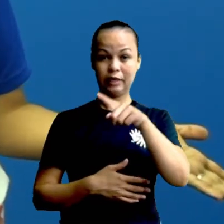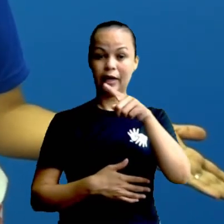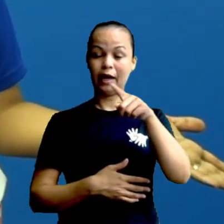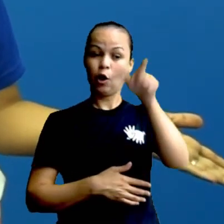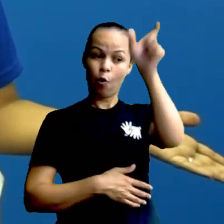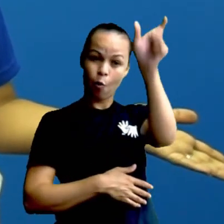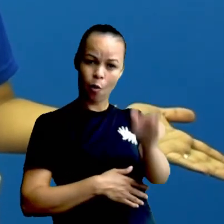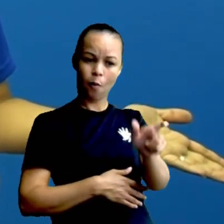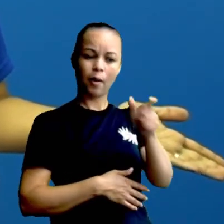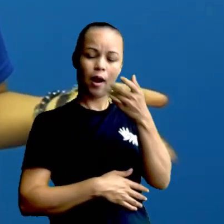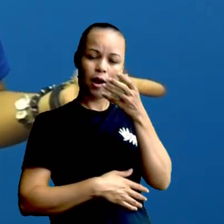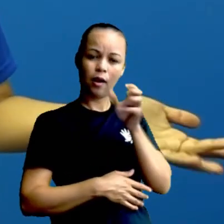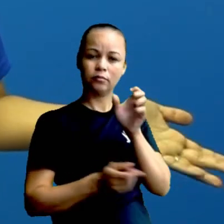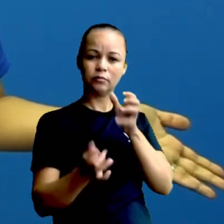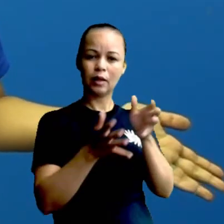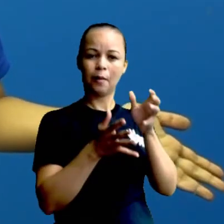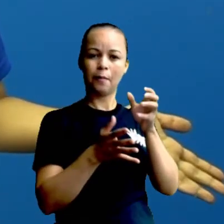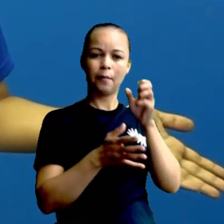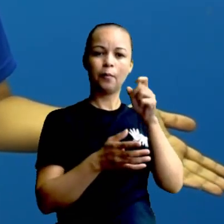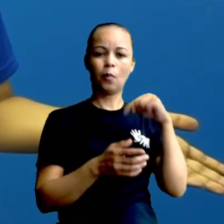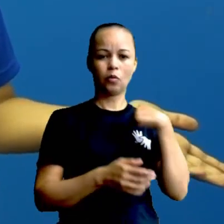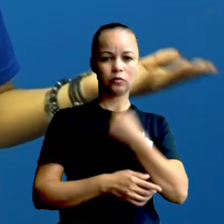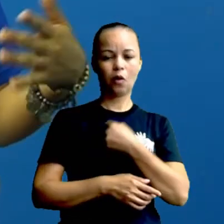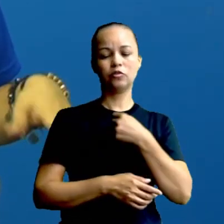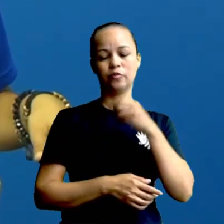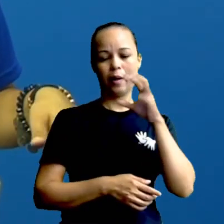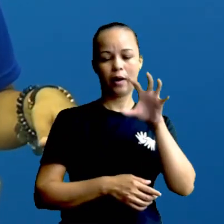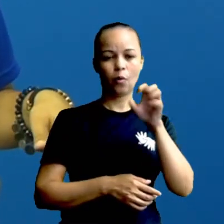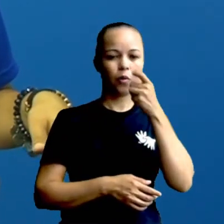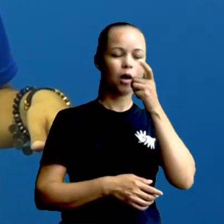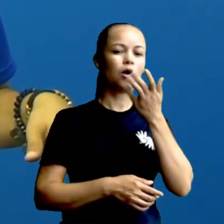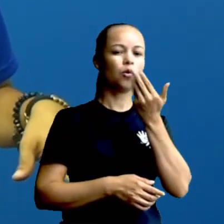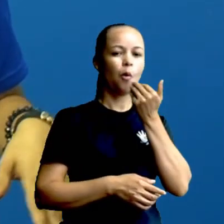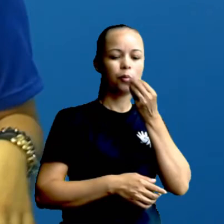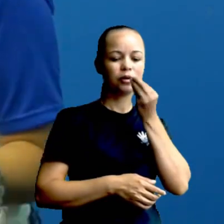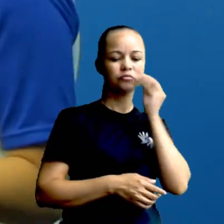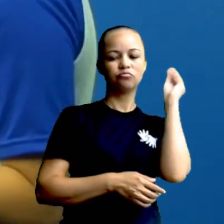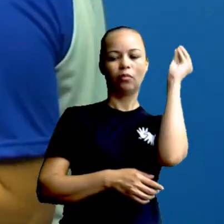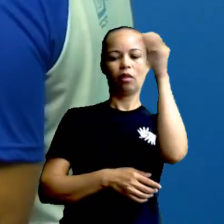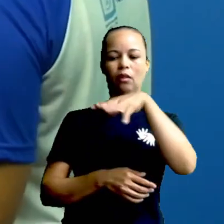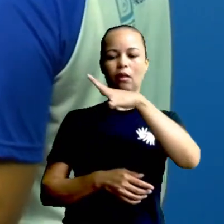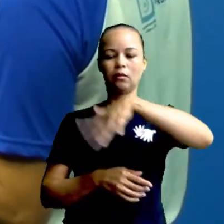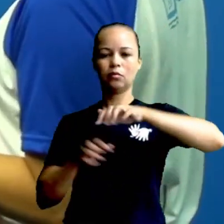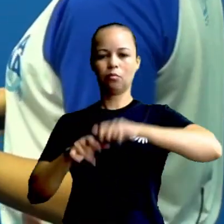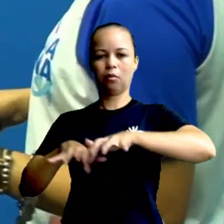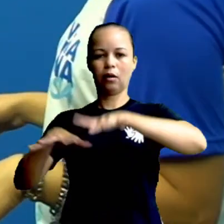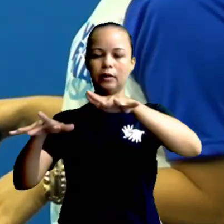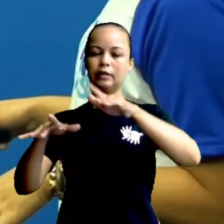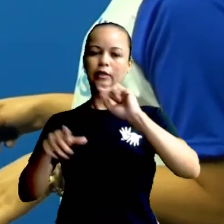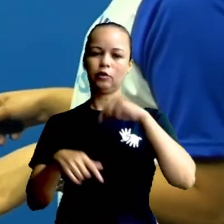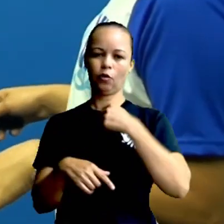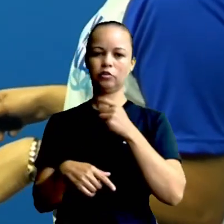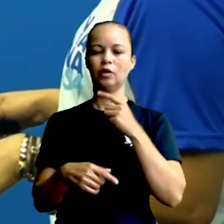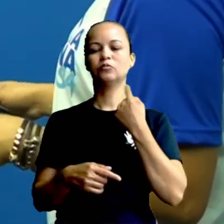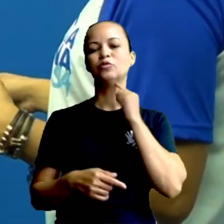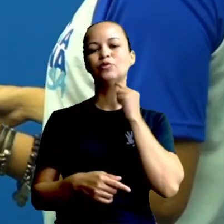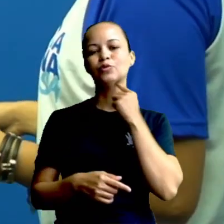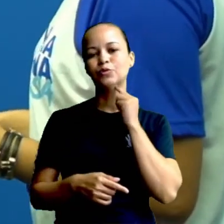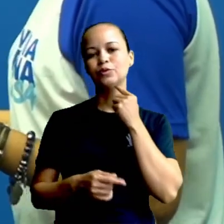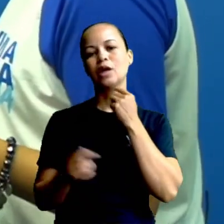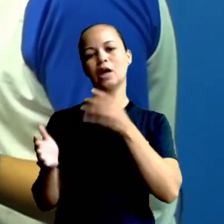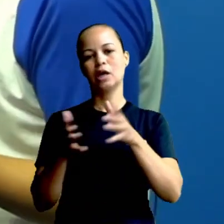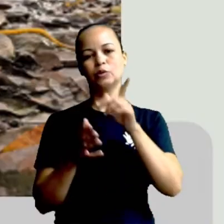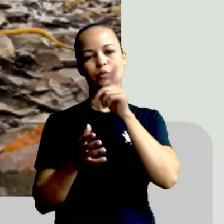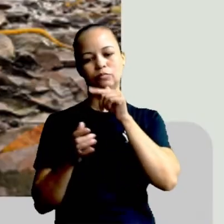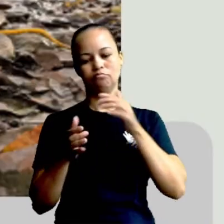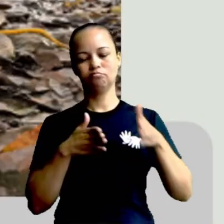pelo homem, né? Por nós. E a gente está poluindo e a gente está vendo essa imagem aí, ó. E aí quando